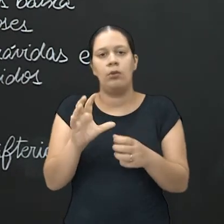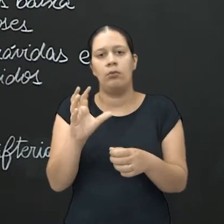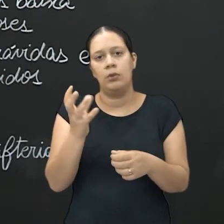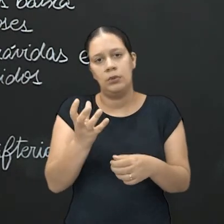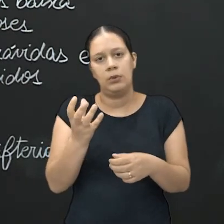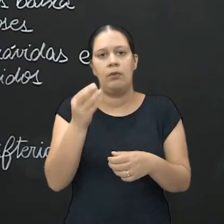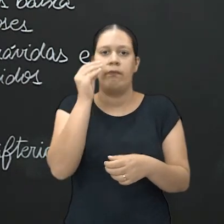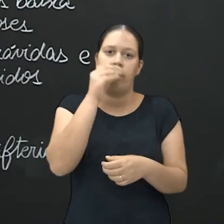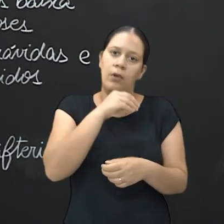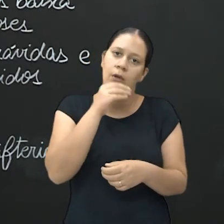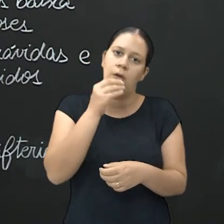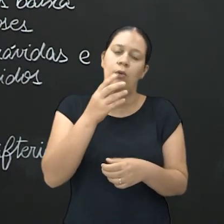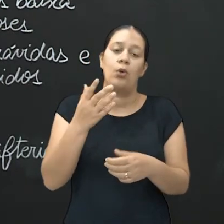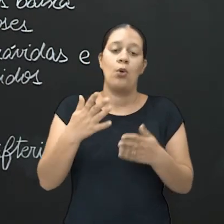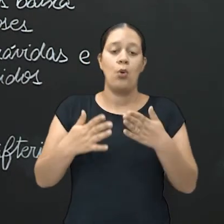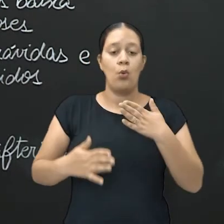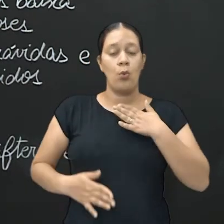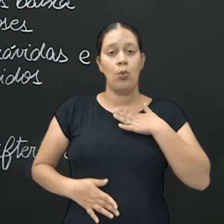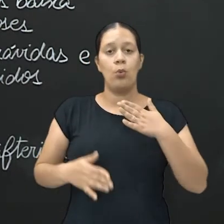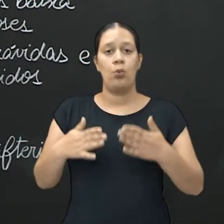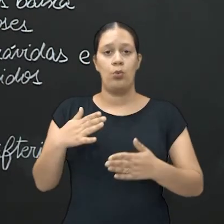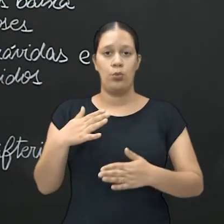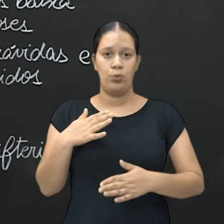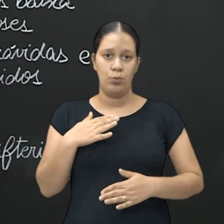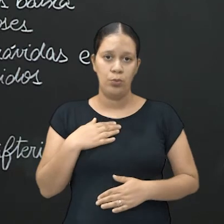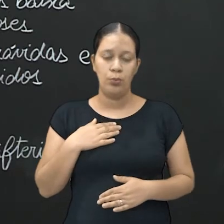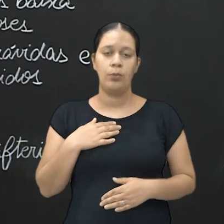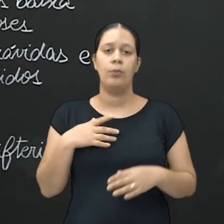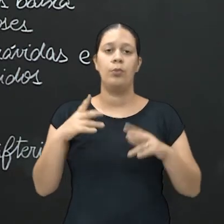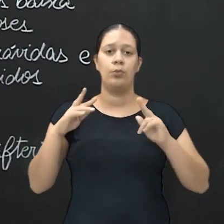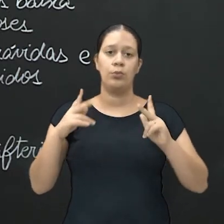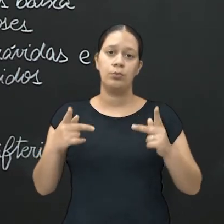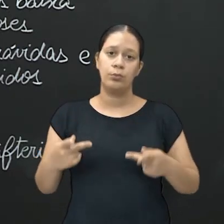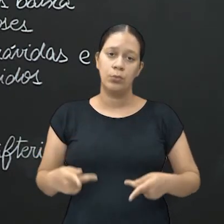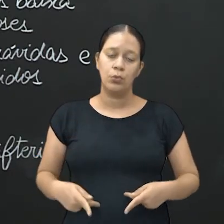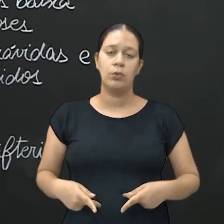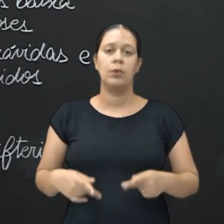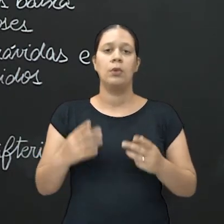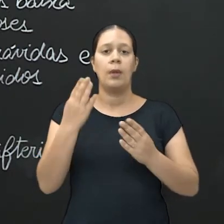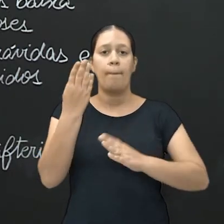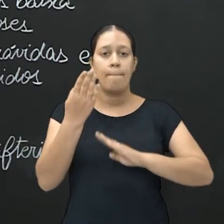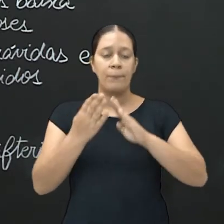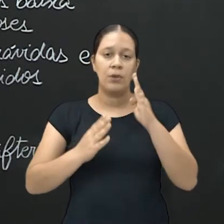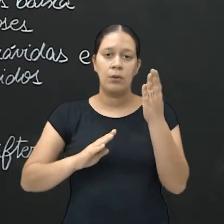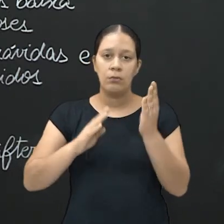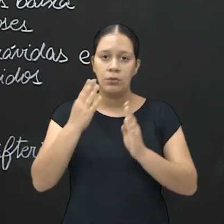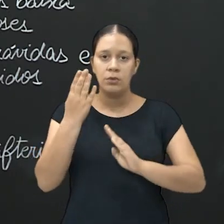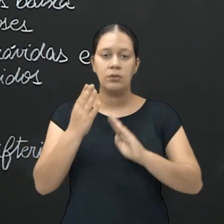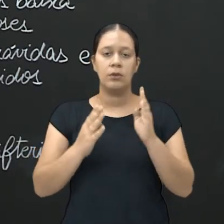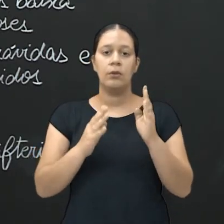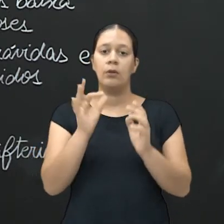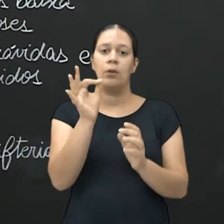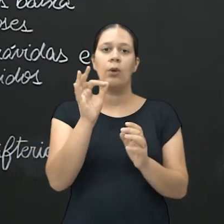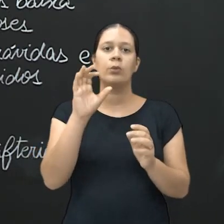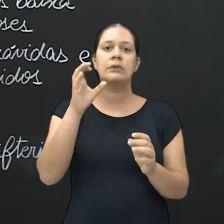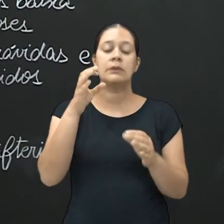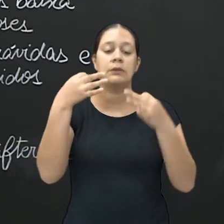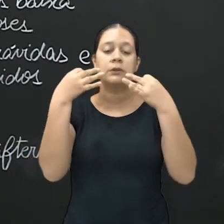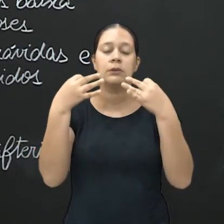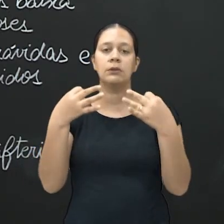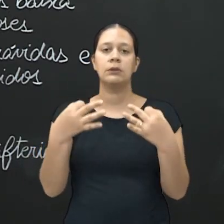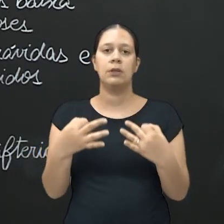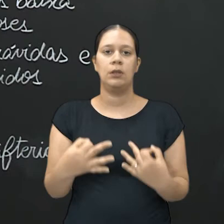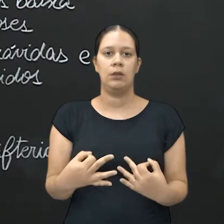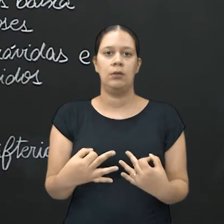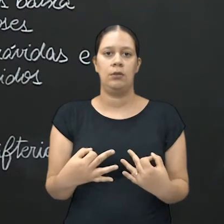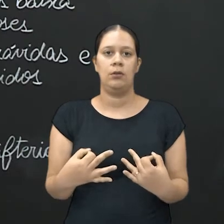reações. O corpo humano, guarde isso, a biologia, o corpo humano não é uma ciência exata. A